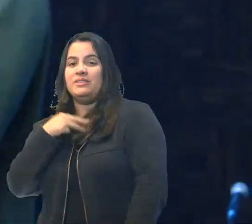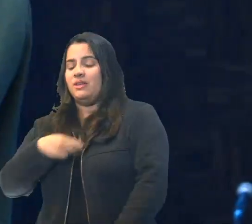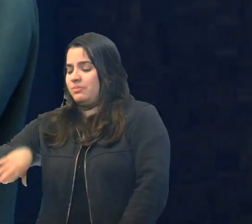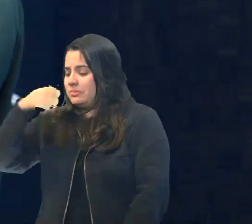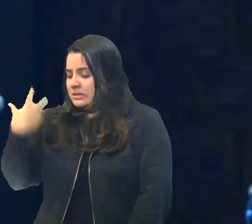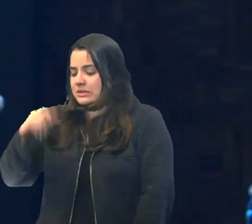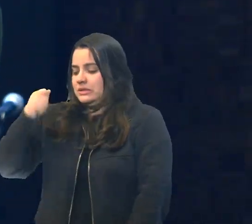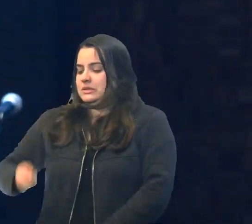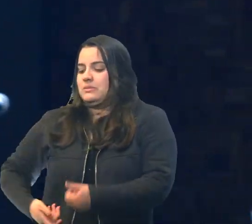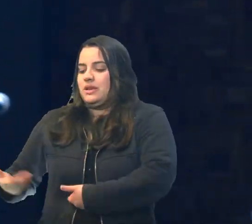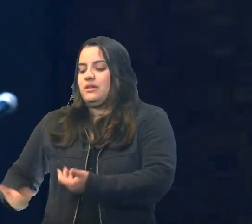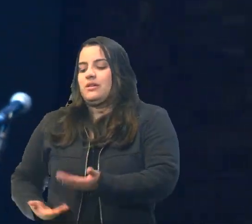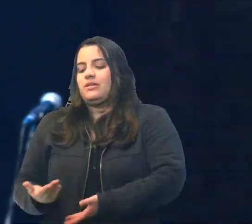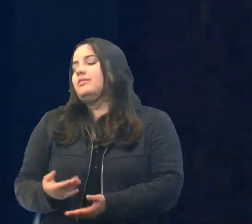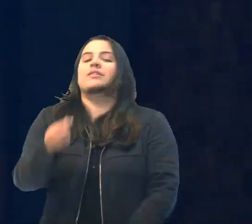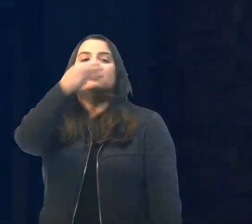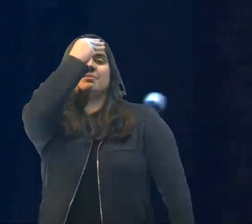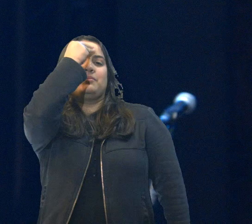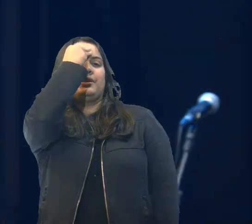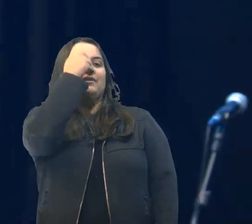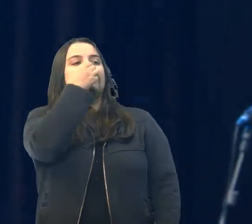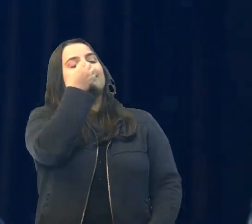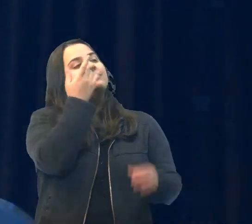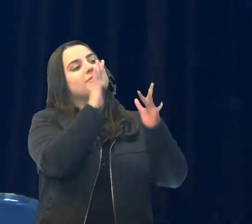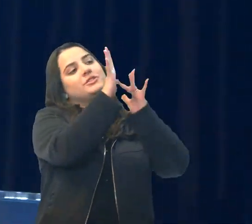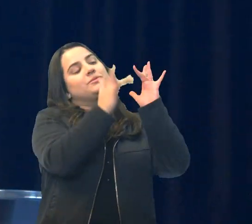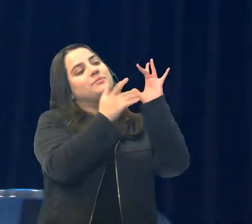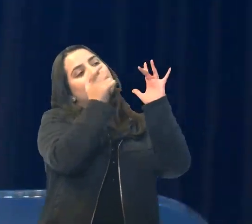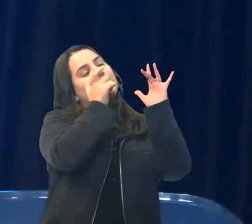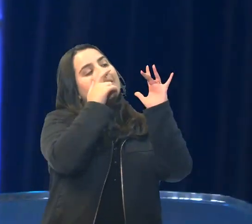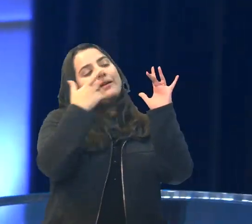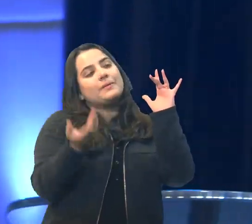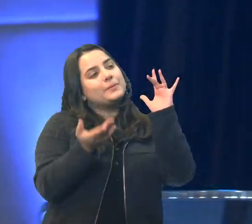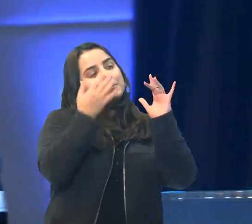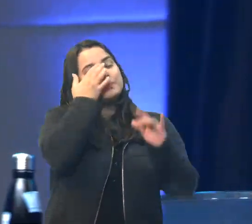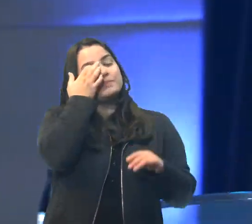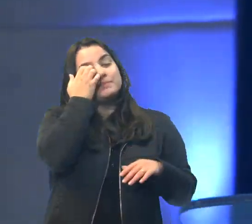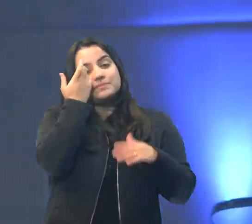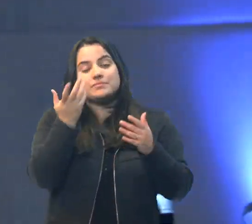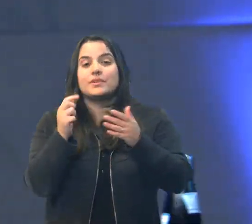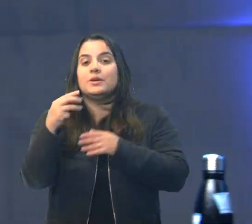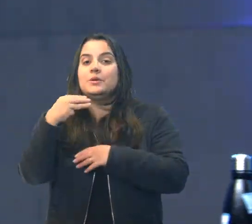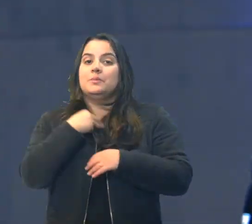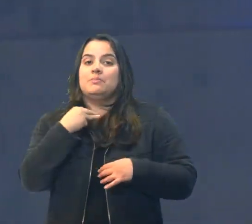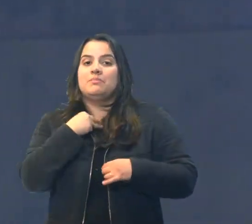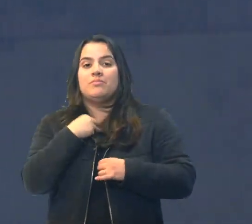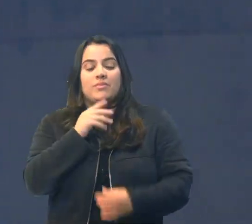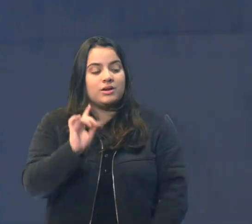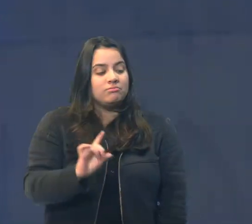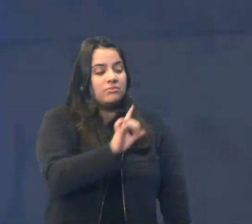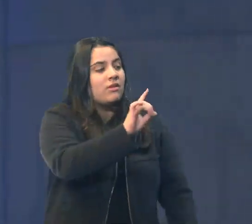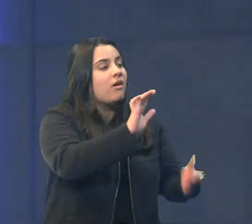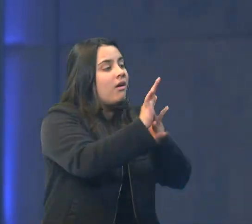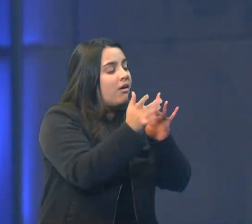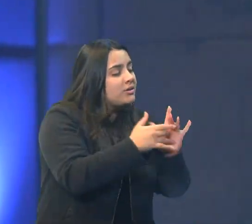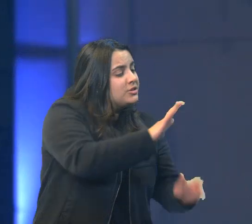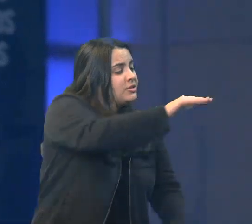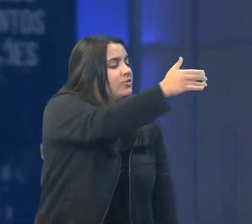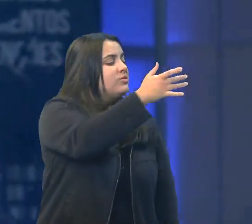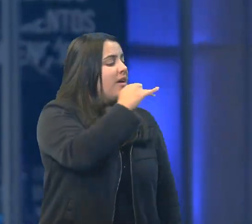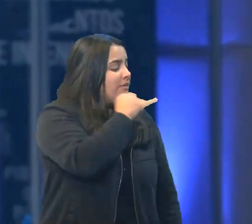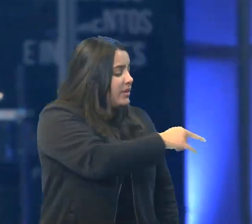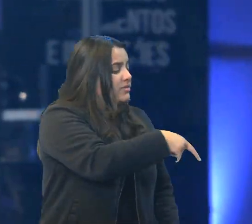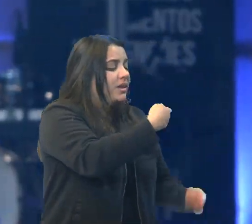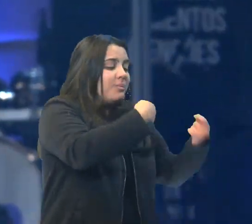ali olhando para Jesus. Então Marta chega para Jesus e fala: Jesus, fala para essa folgada me